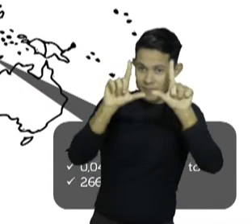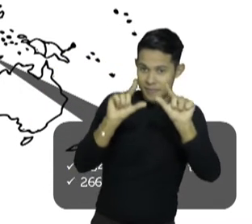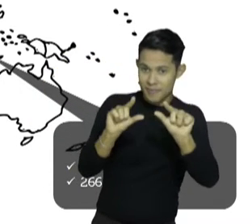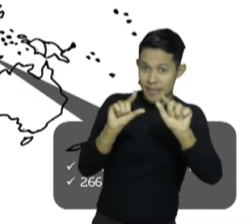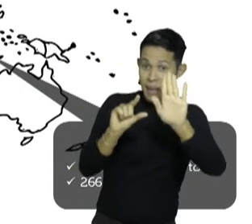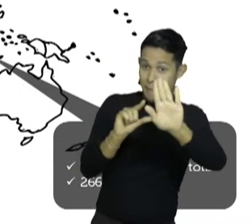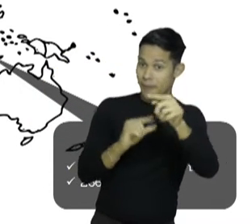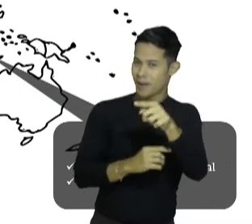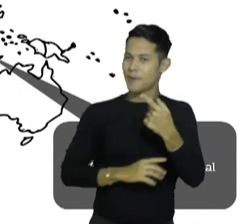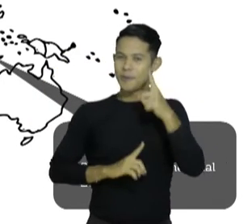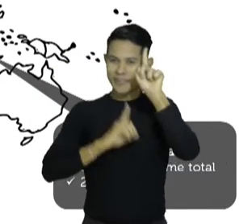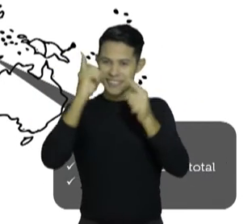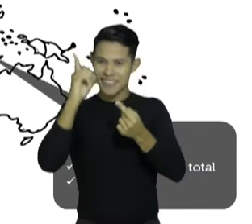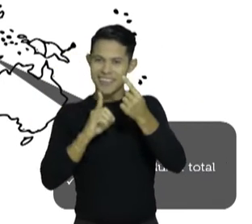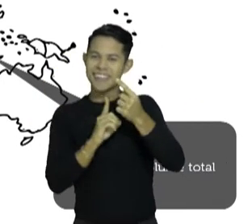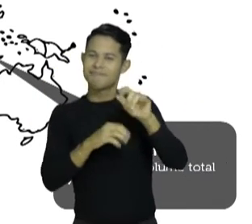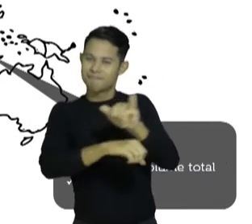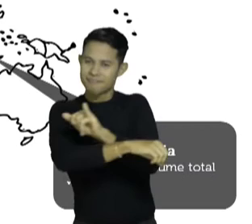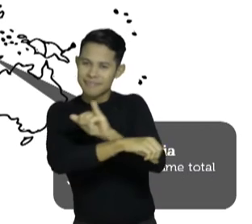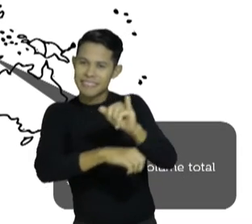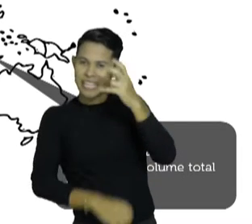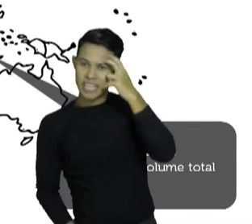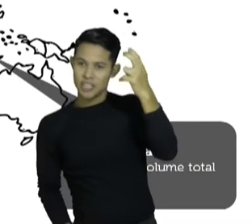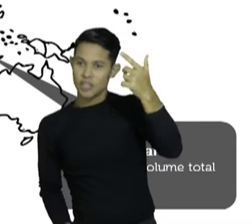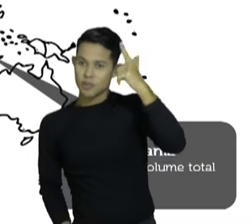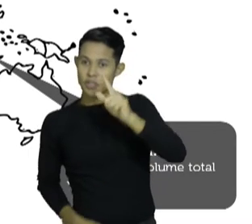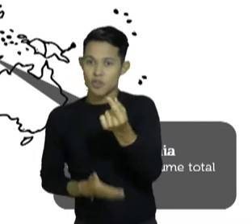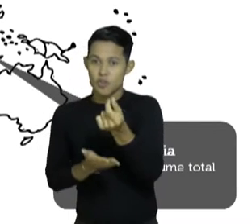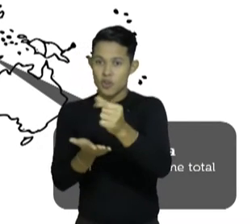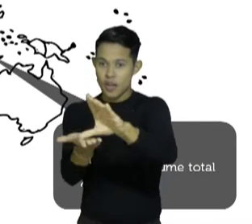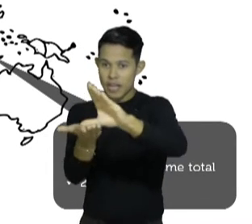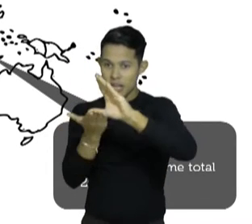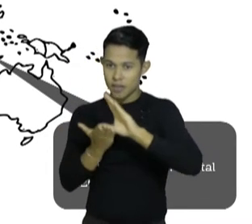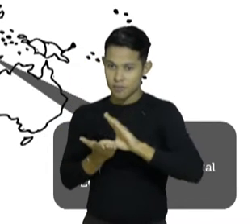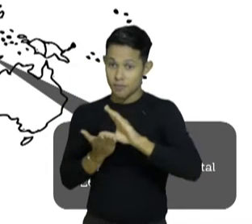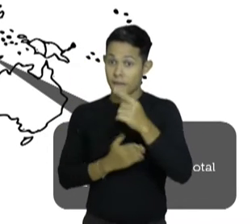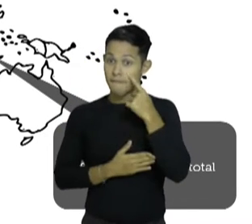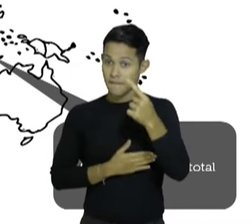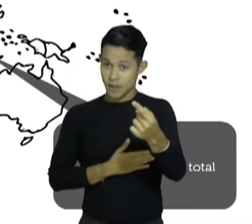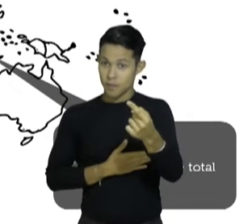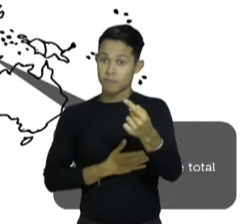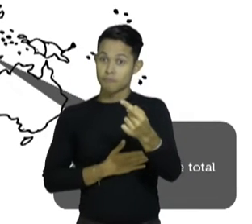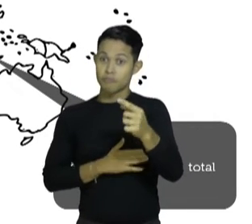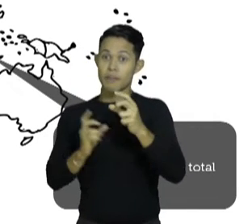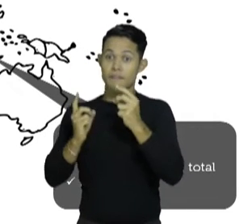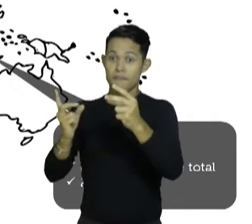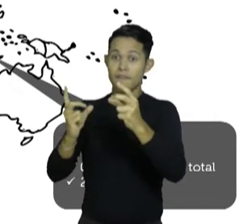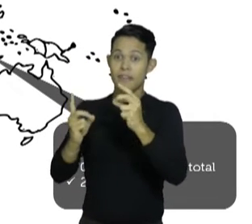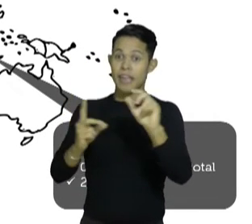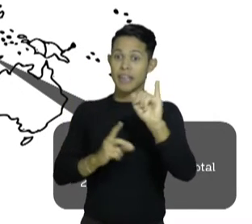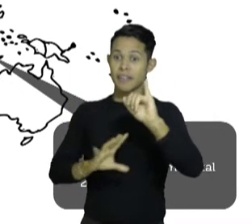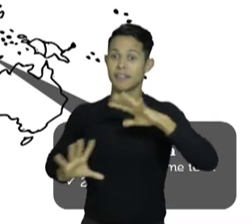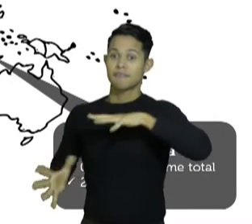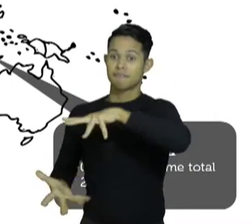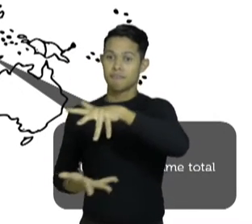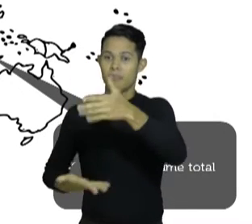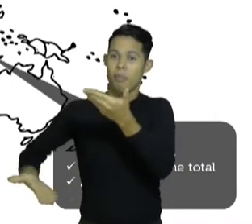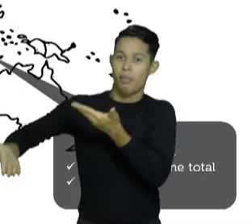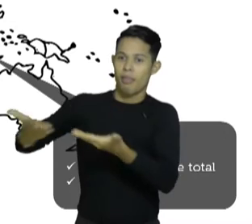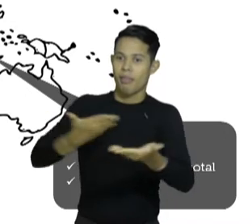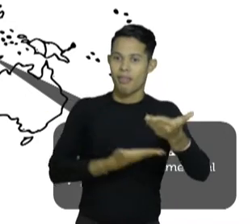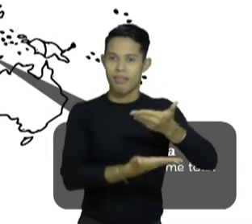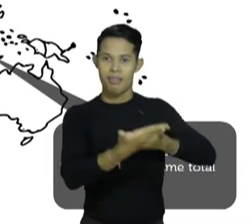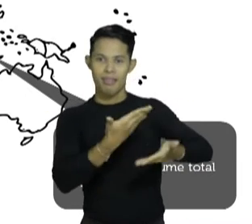50 da tonelada comércio internacional é isso oportunidades existem Mas